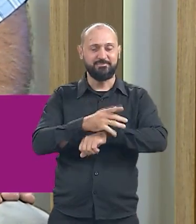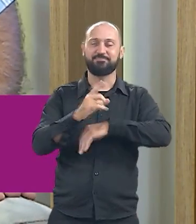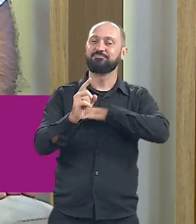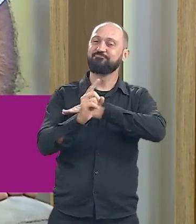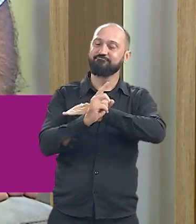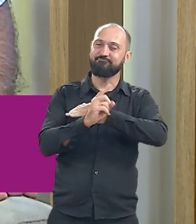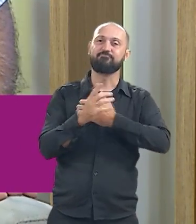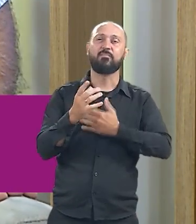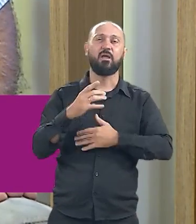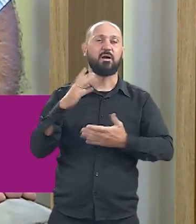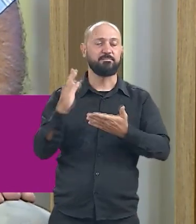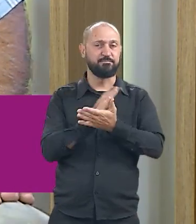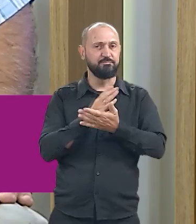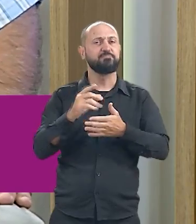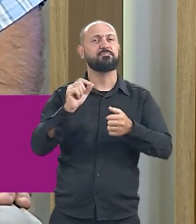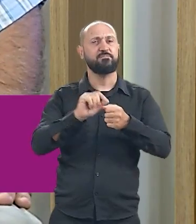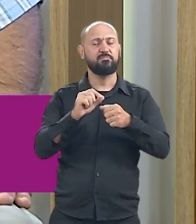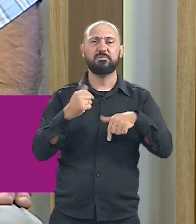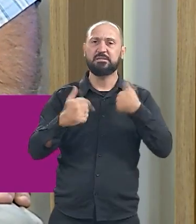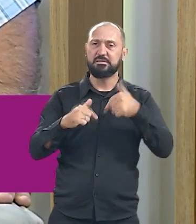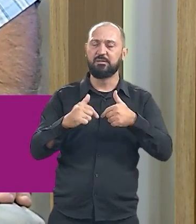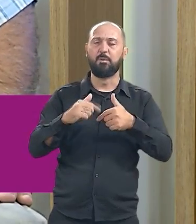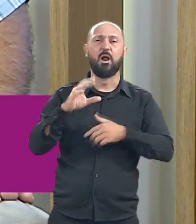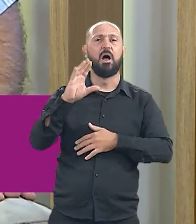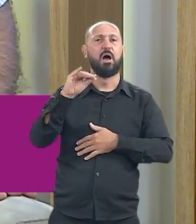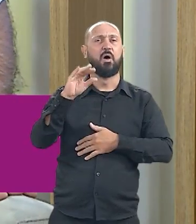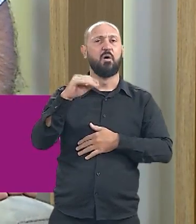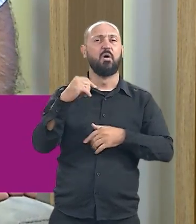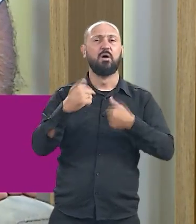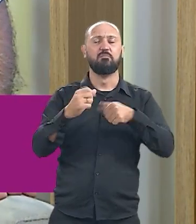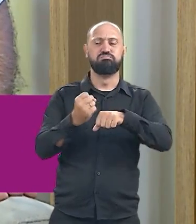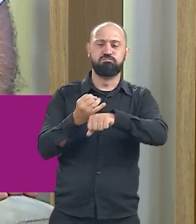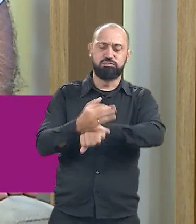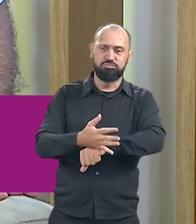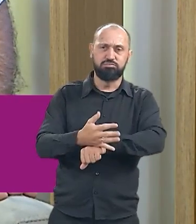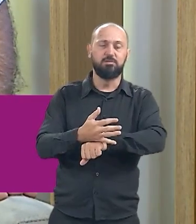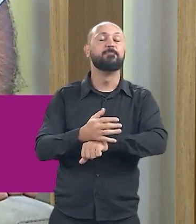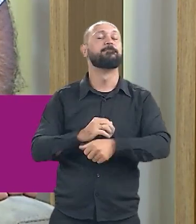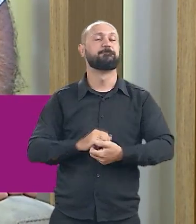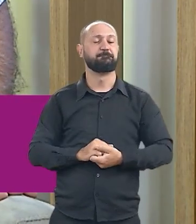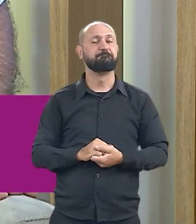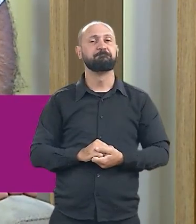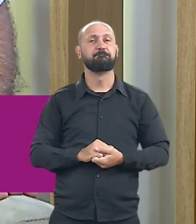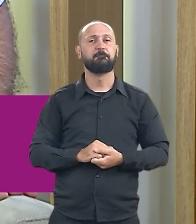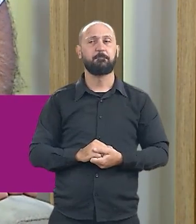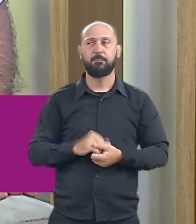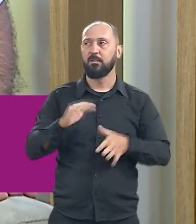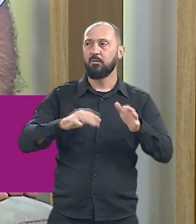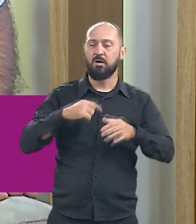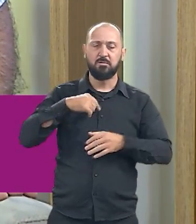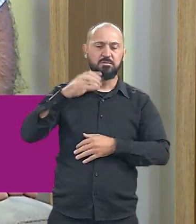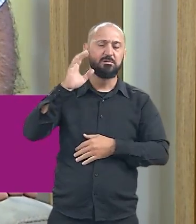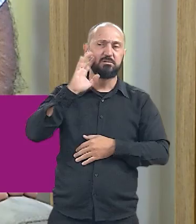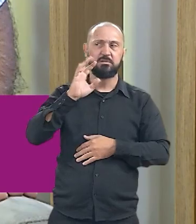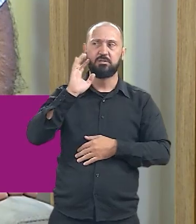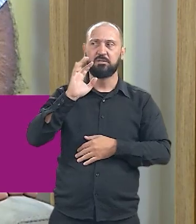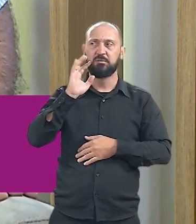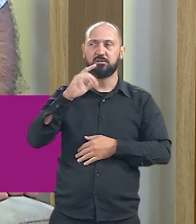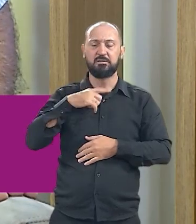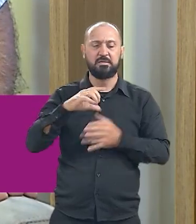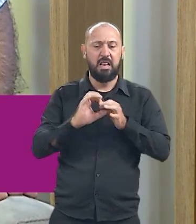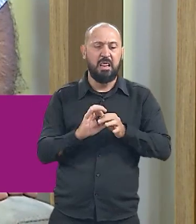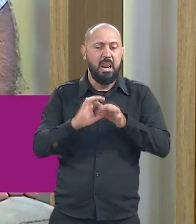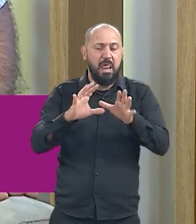estão ali de noite, fazem de madrugada, né? Então, eu acho isso bacana, né? Você ter essa disponibilidade de